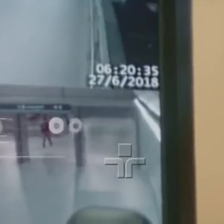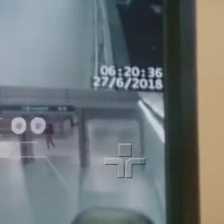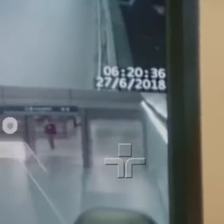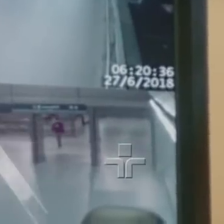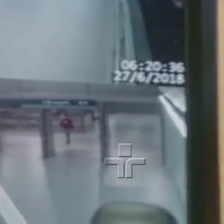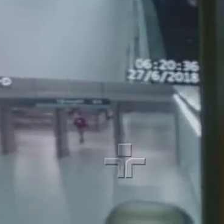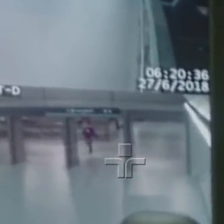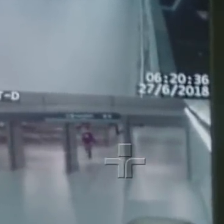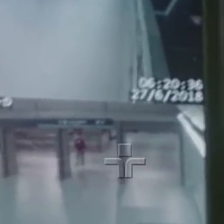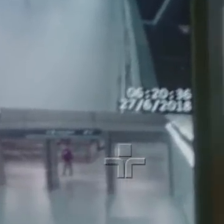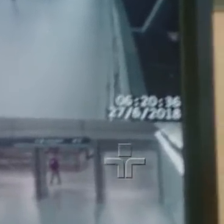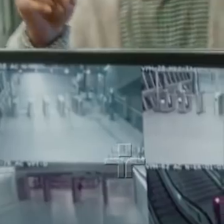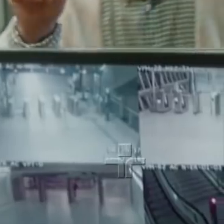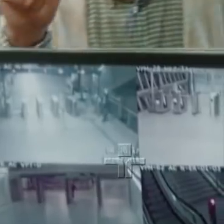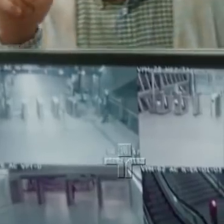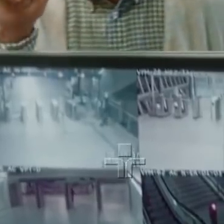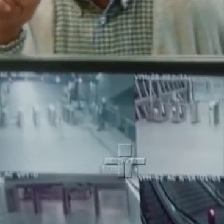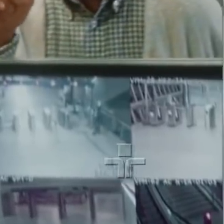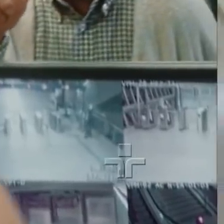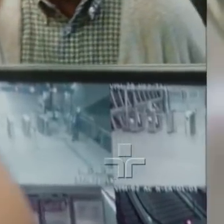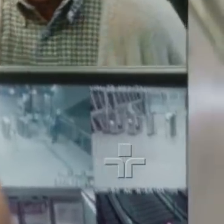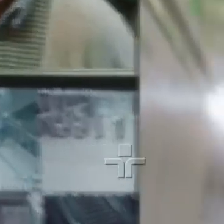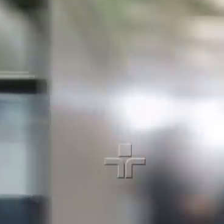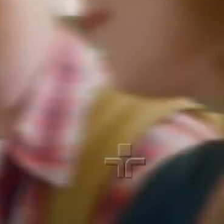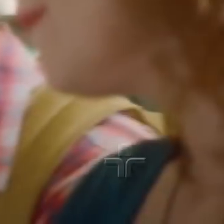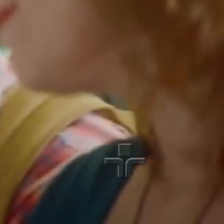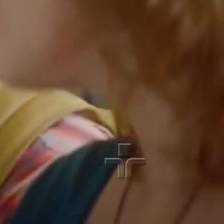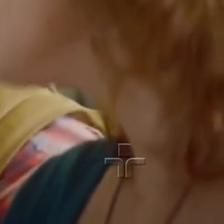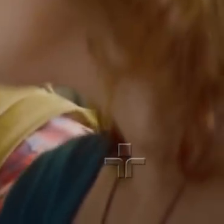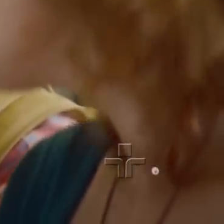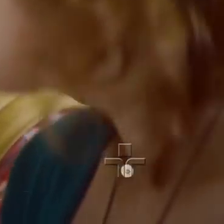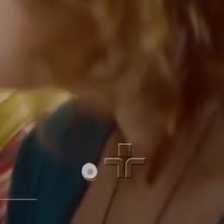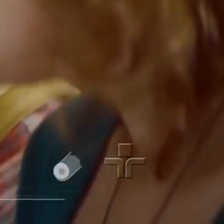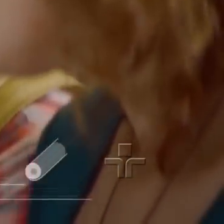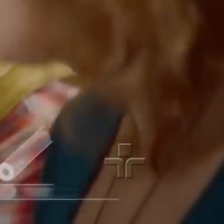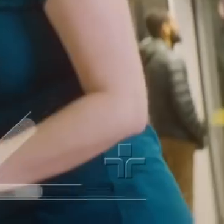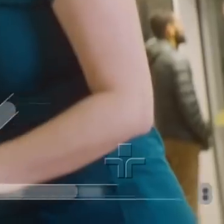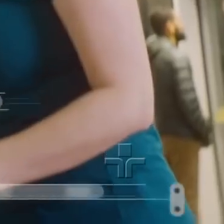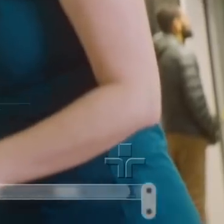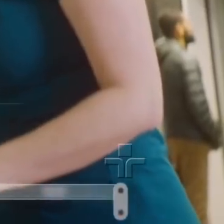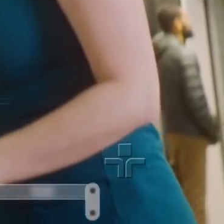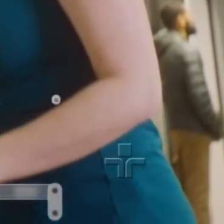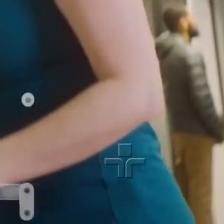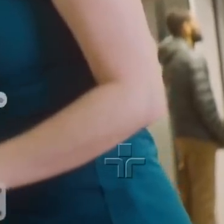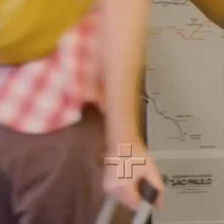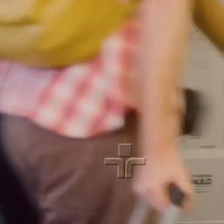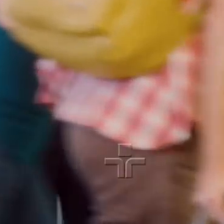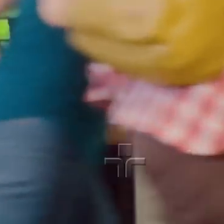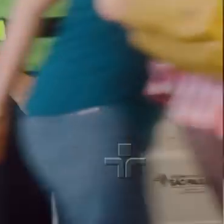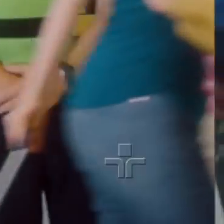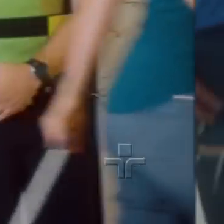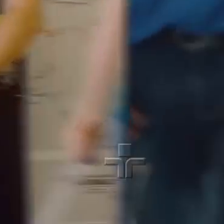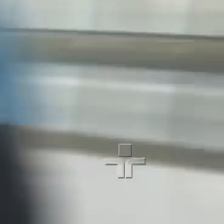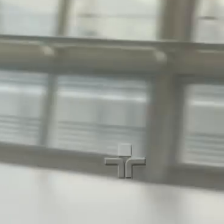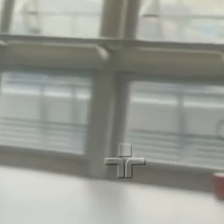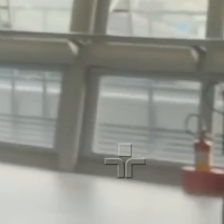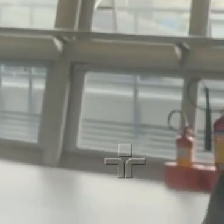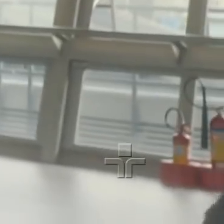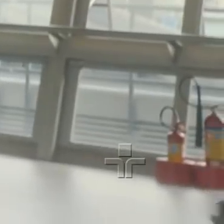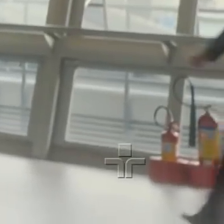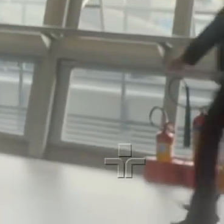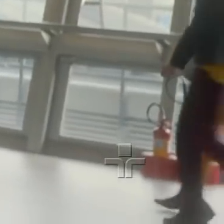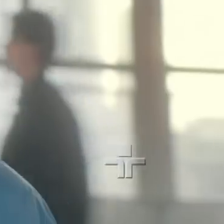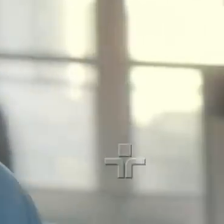escola, encontrar as pessoas, seguir em frente. Enquanto você vai e vem, estamos sempre por